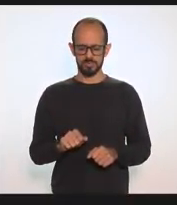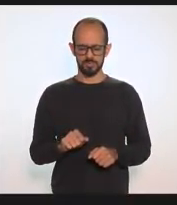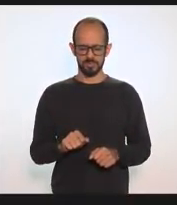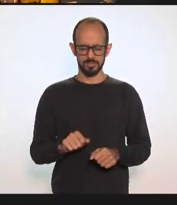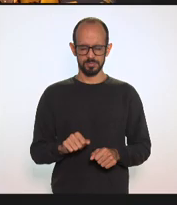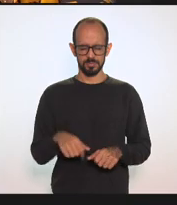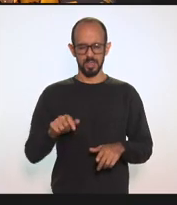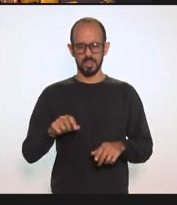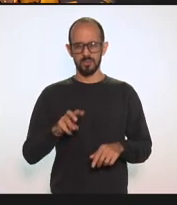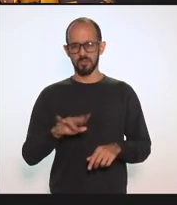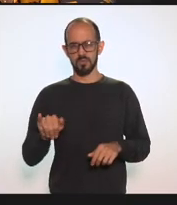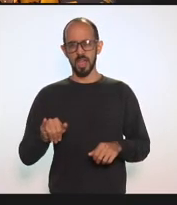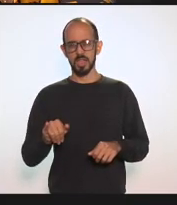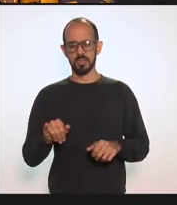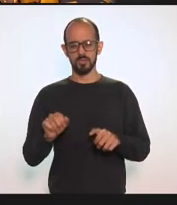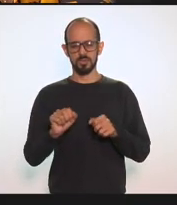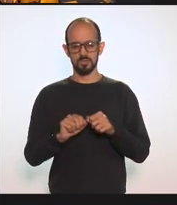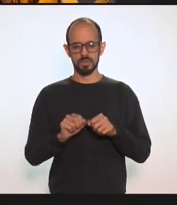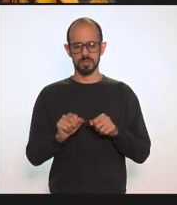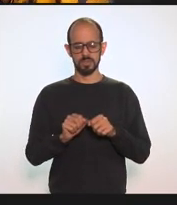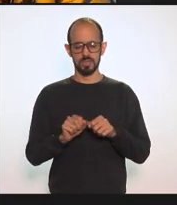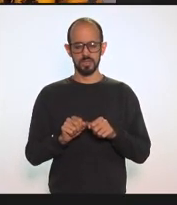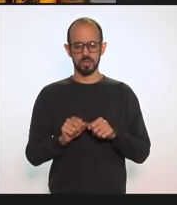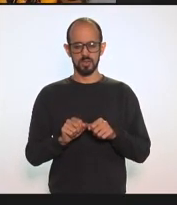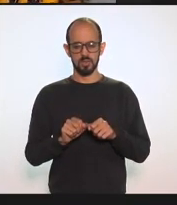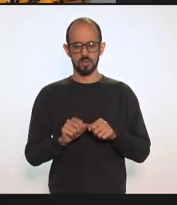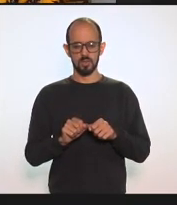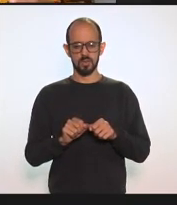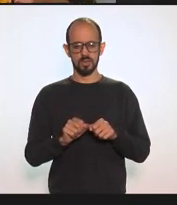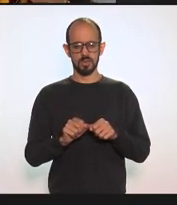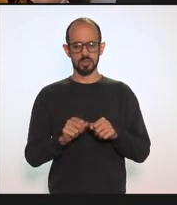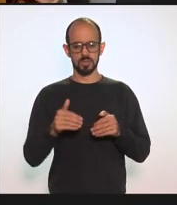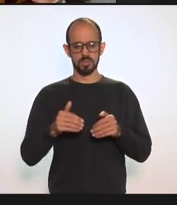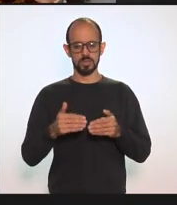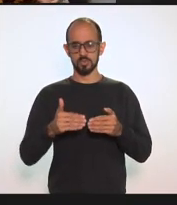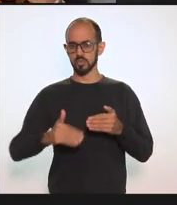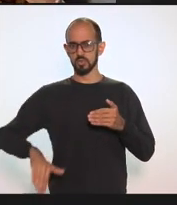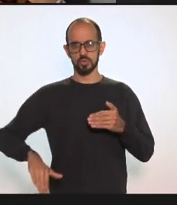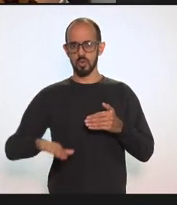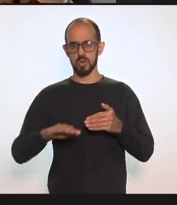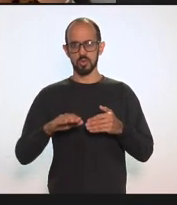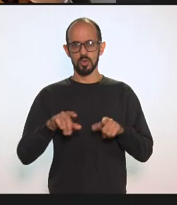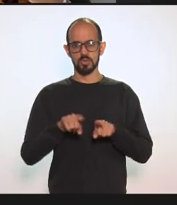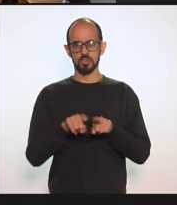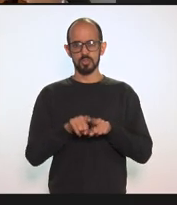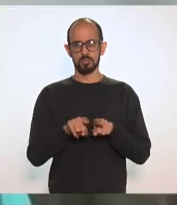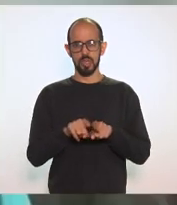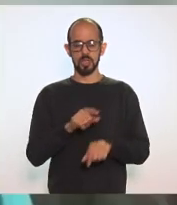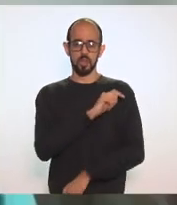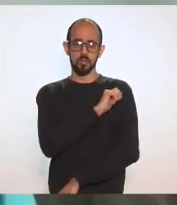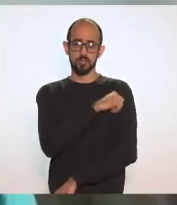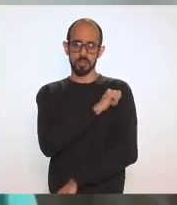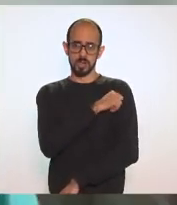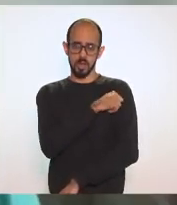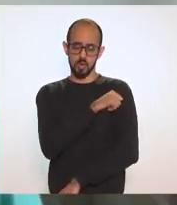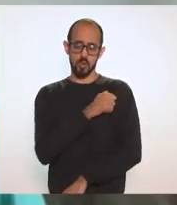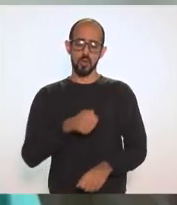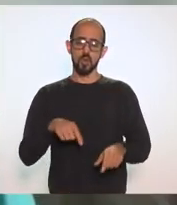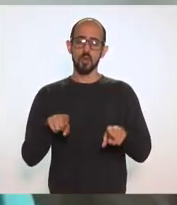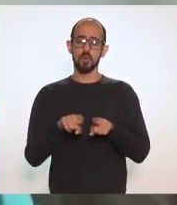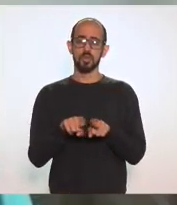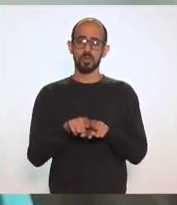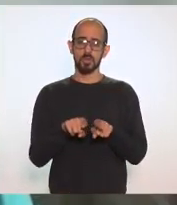infalivelmente, que ele seja rejeitado pelo regime de recuperação fiscal e também será, possivelmente, objeto